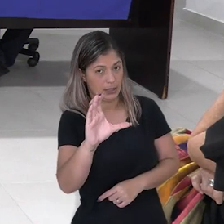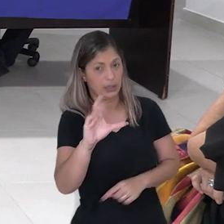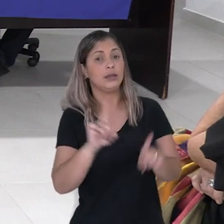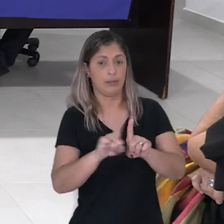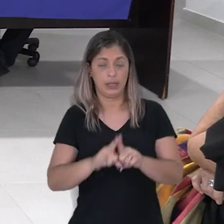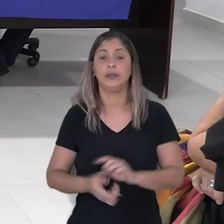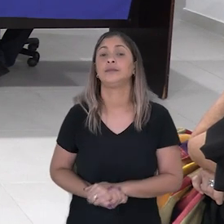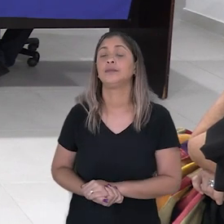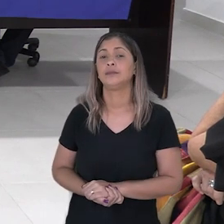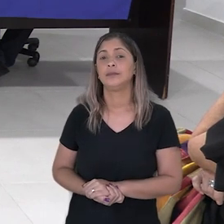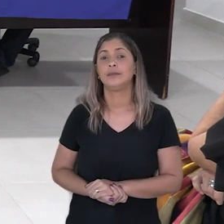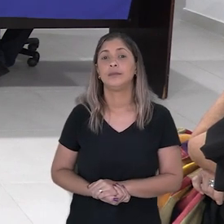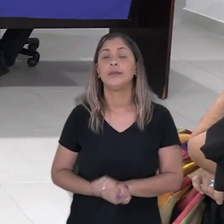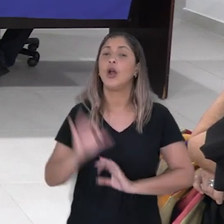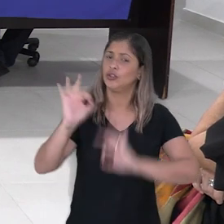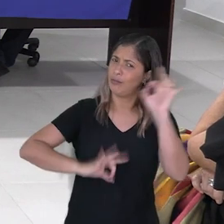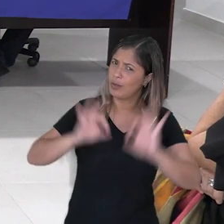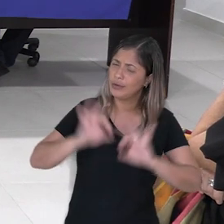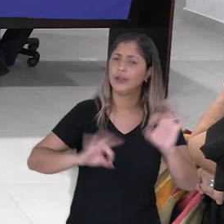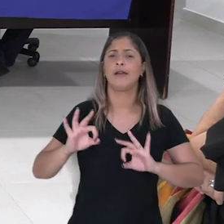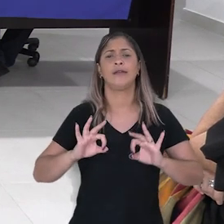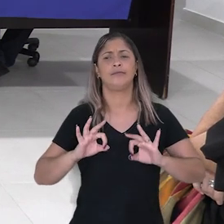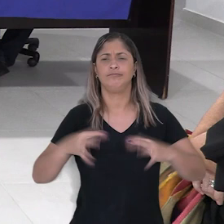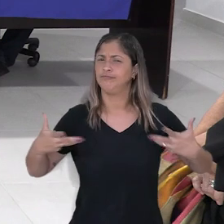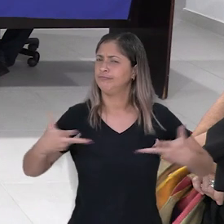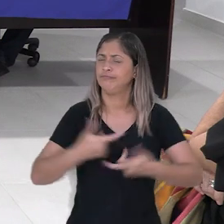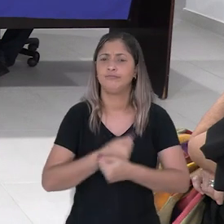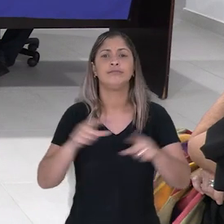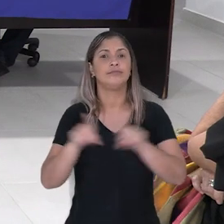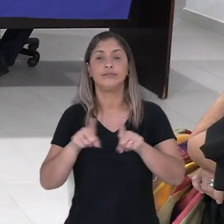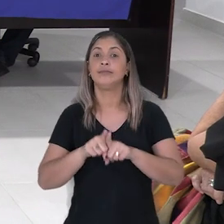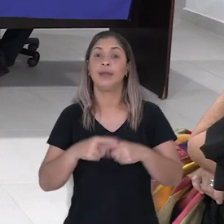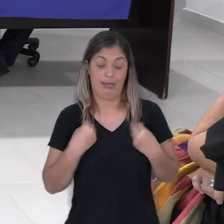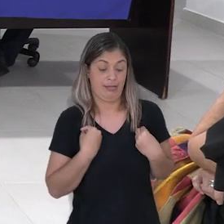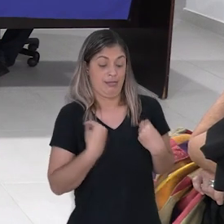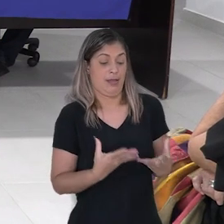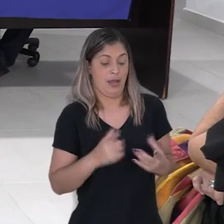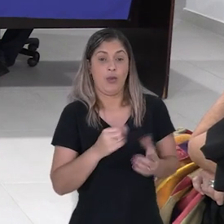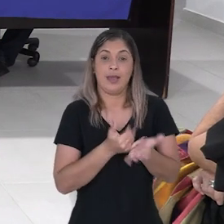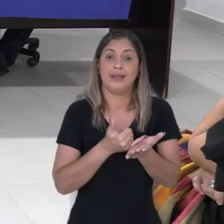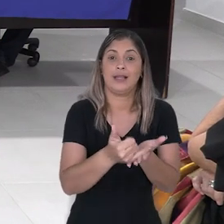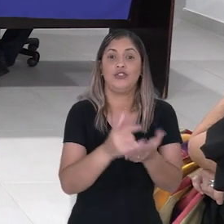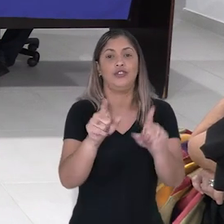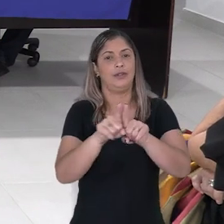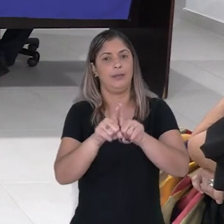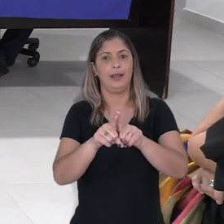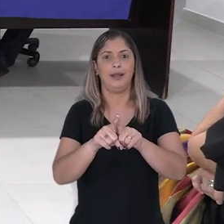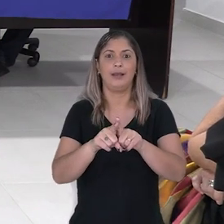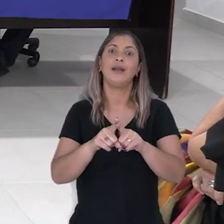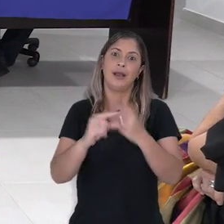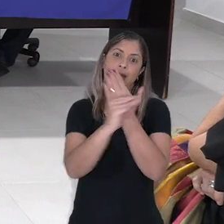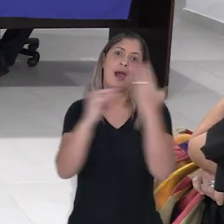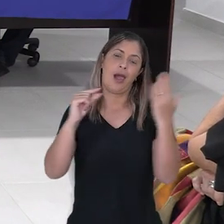representado, cujo projeto visionário deu vida a essa iniciativa, e, claro, aos autores,